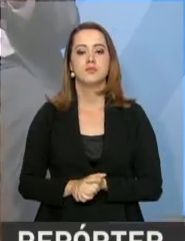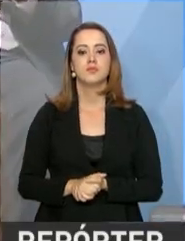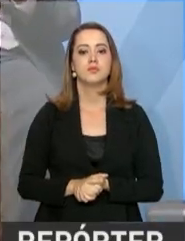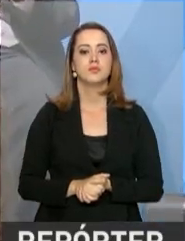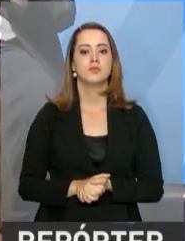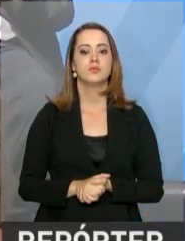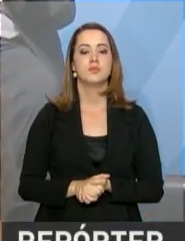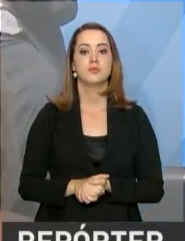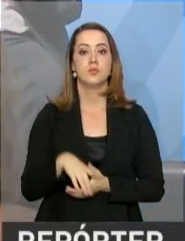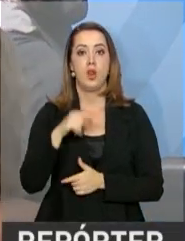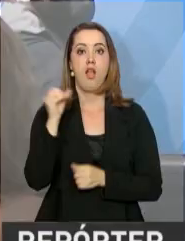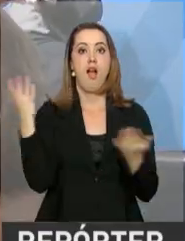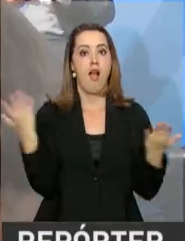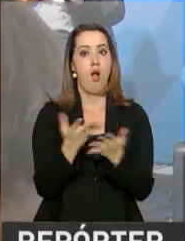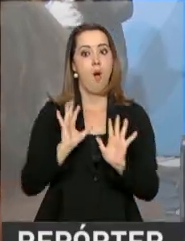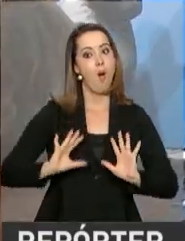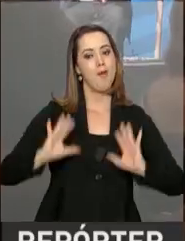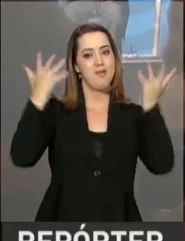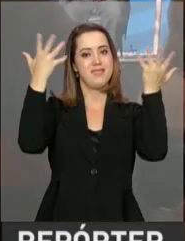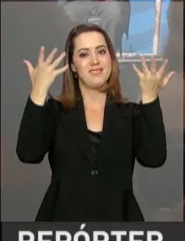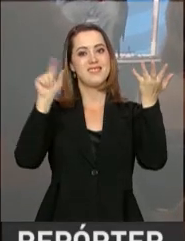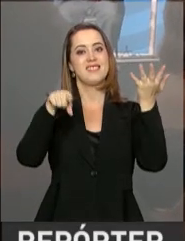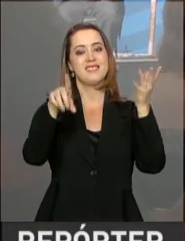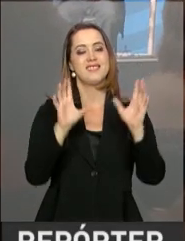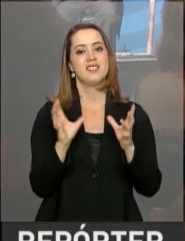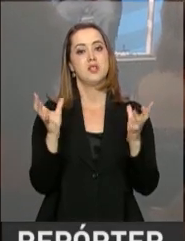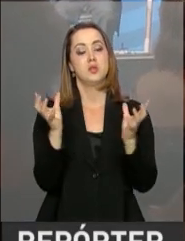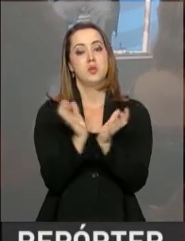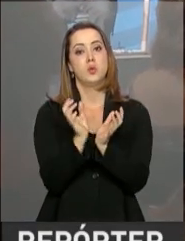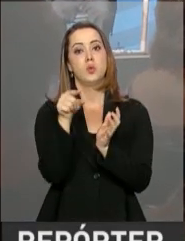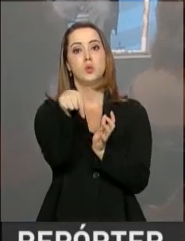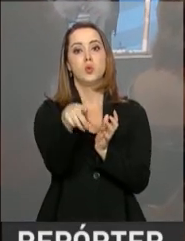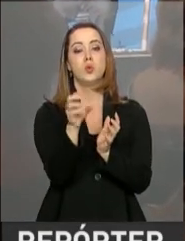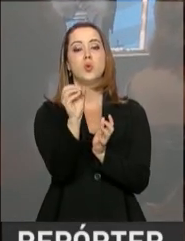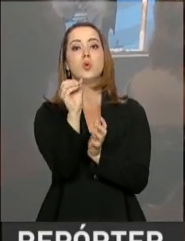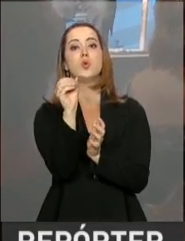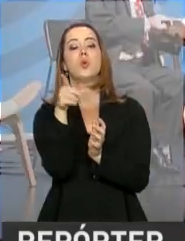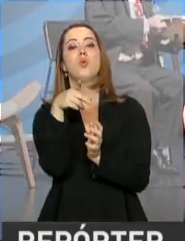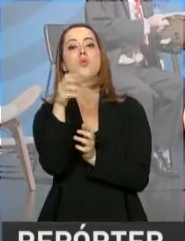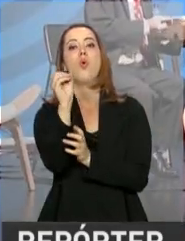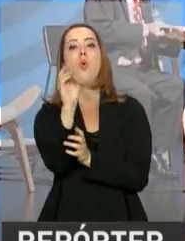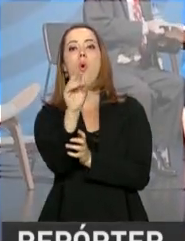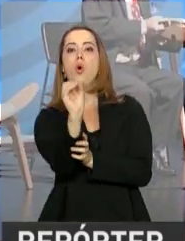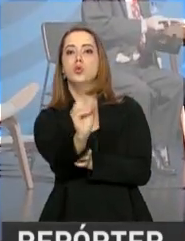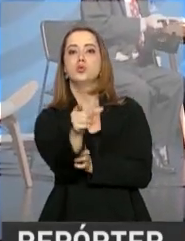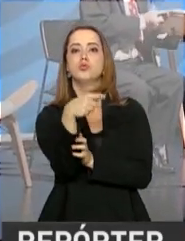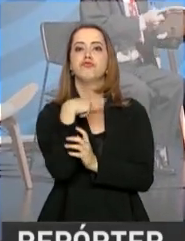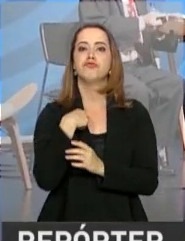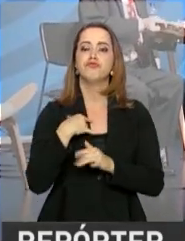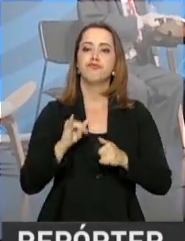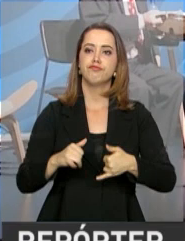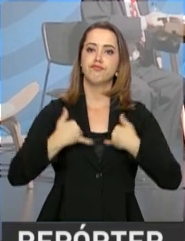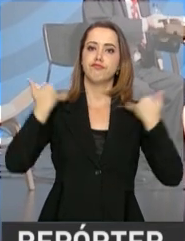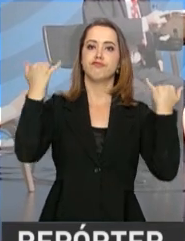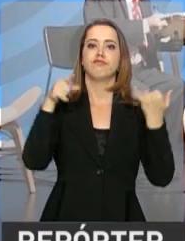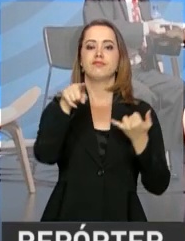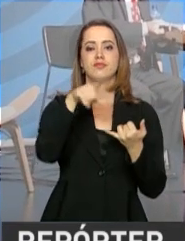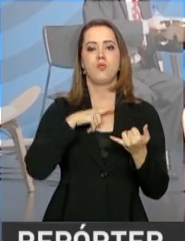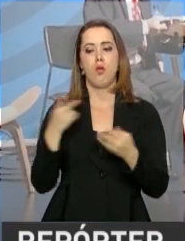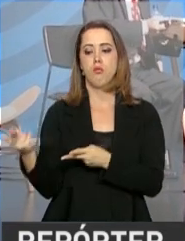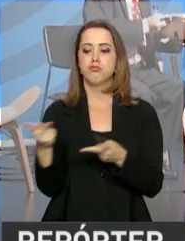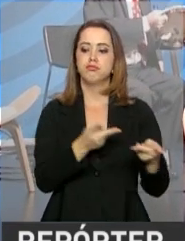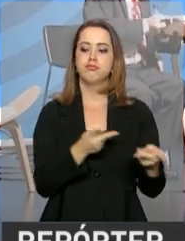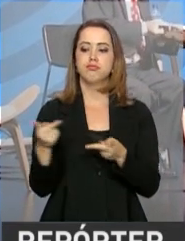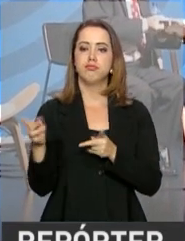ouvinte e para comemorar a data o conjunto época de ouro criado na década de 60 fez um show inédito com convidados